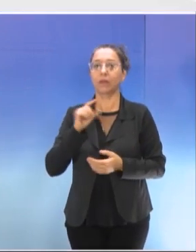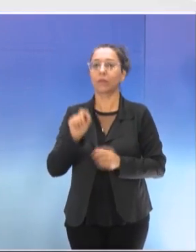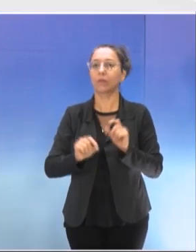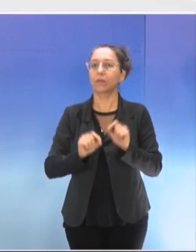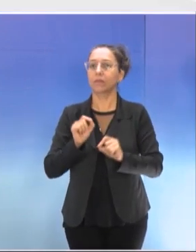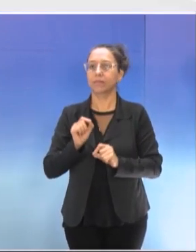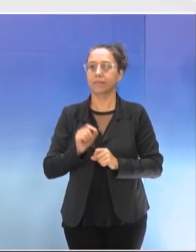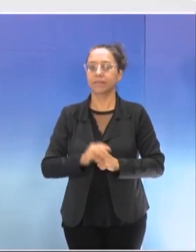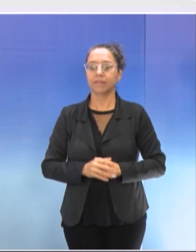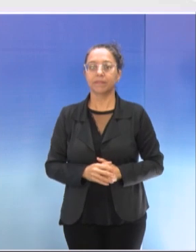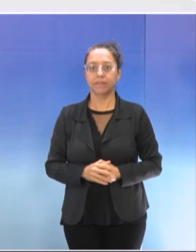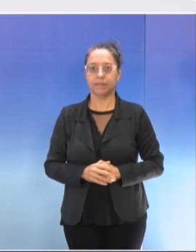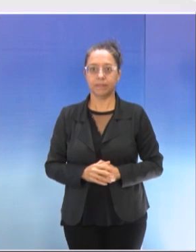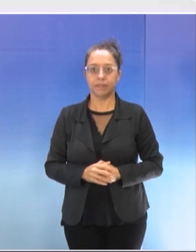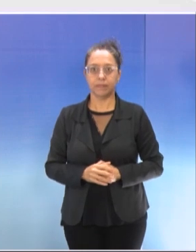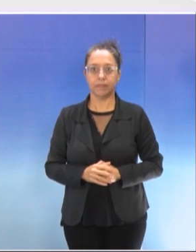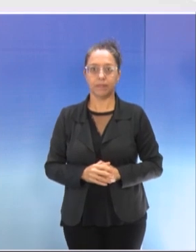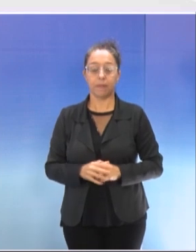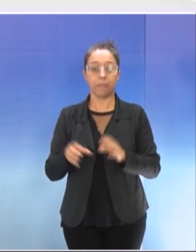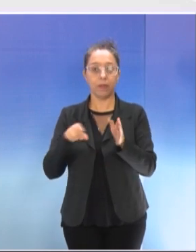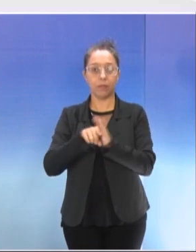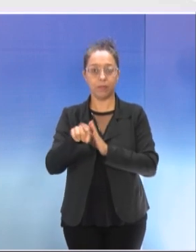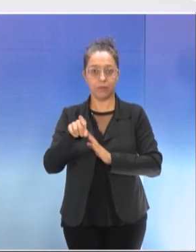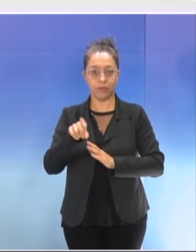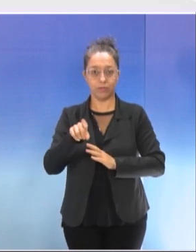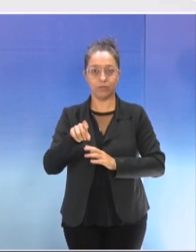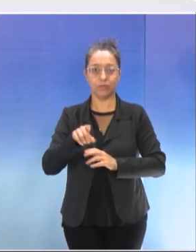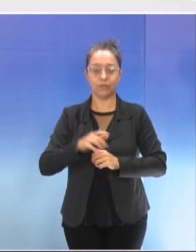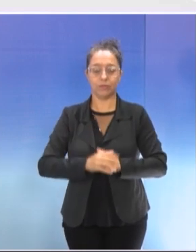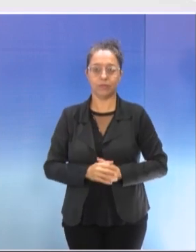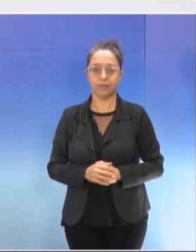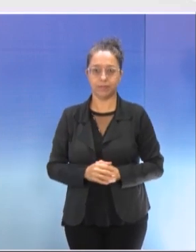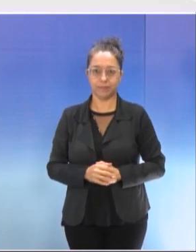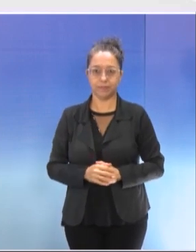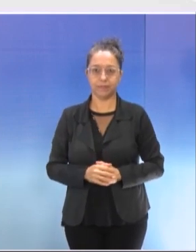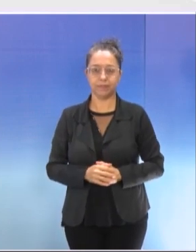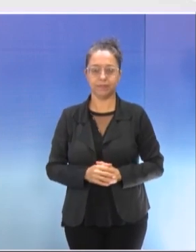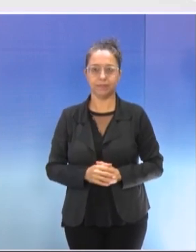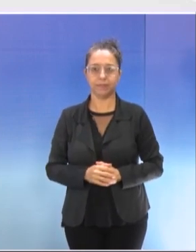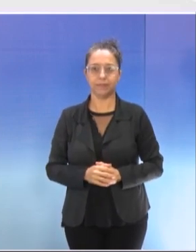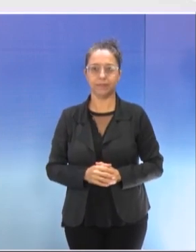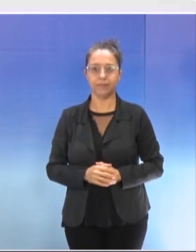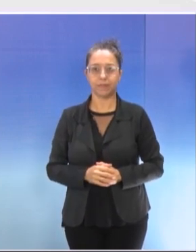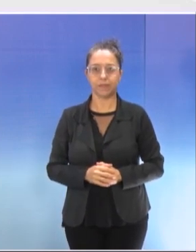seguinte: é uma questão, entendeu, de